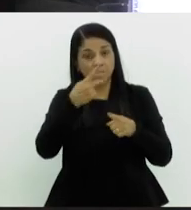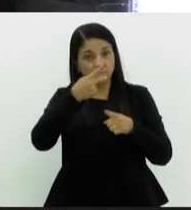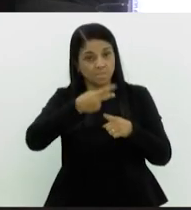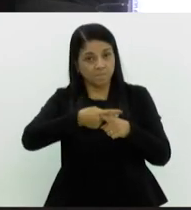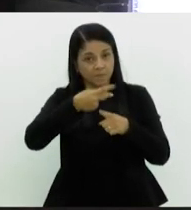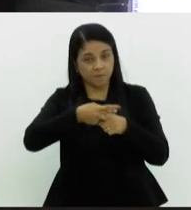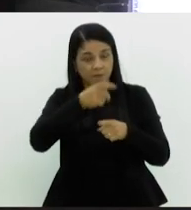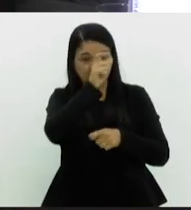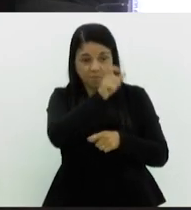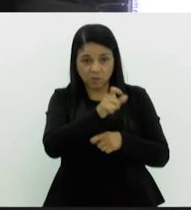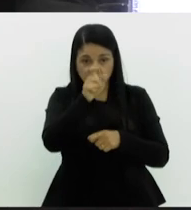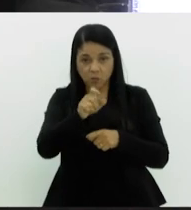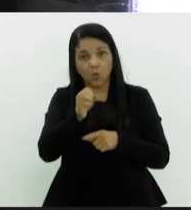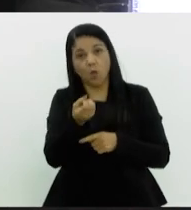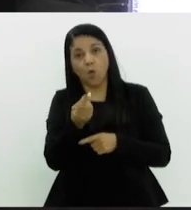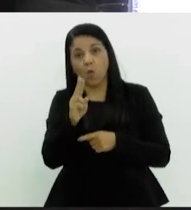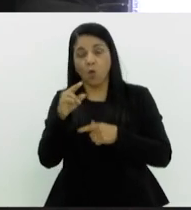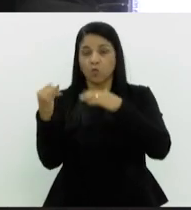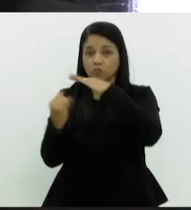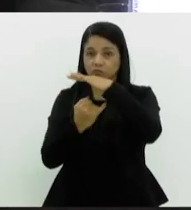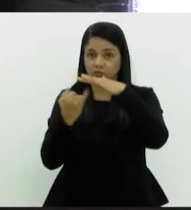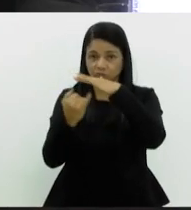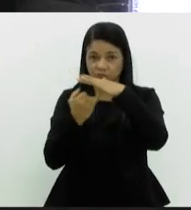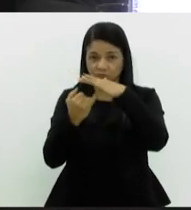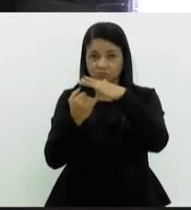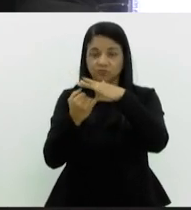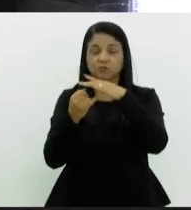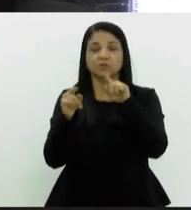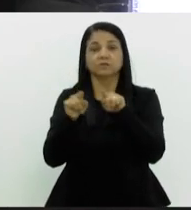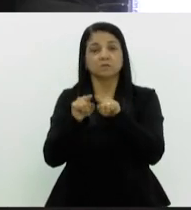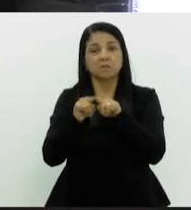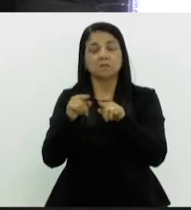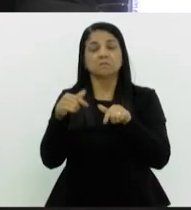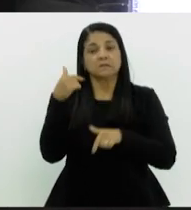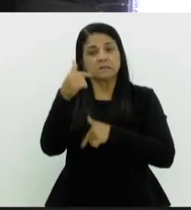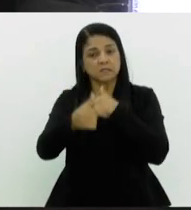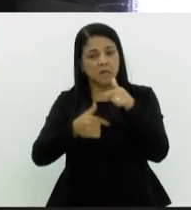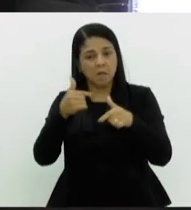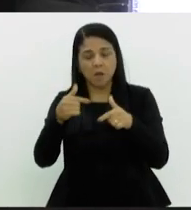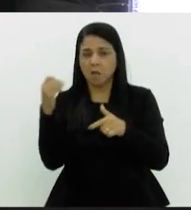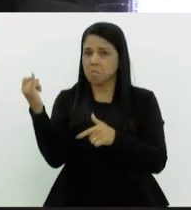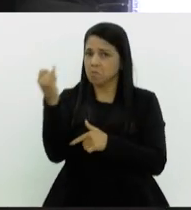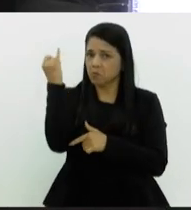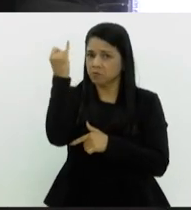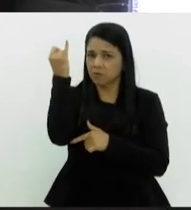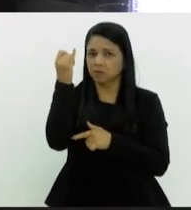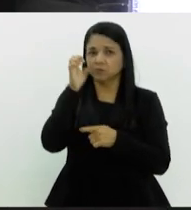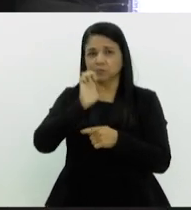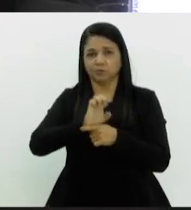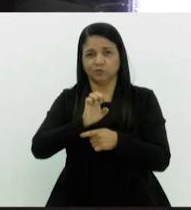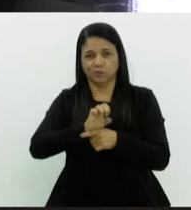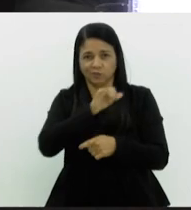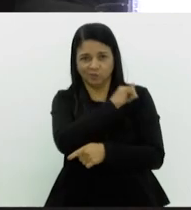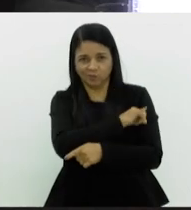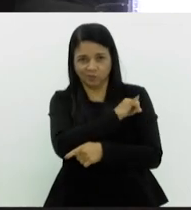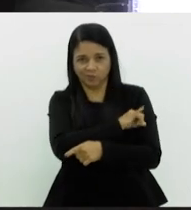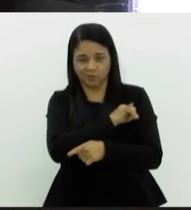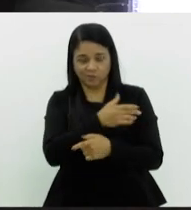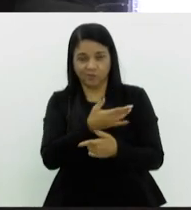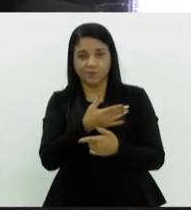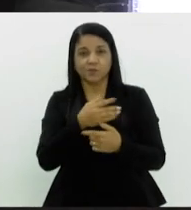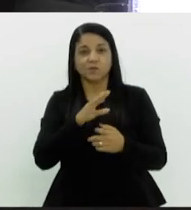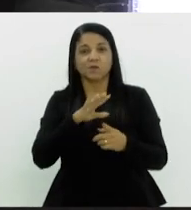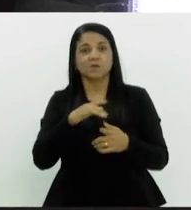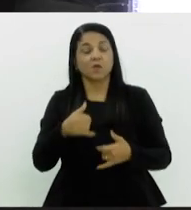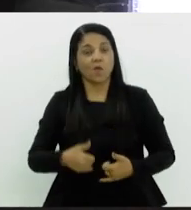e entidades que prestam ou prestaram relevantes serviços para o nosso Estado. Tenho a honra